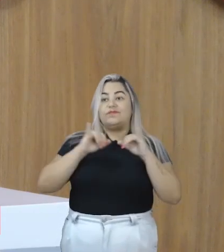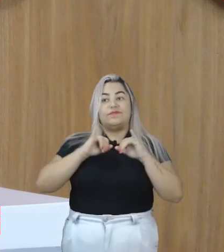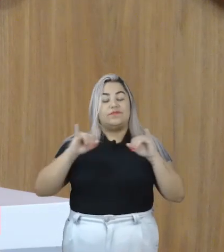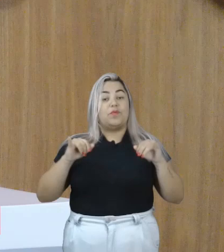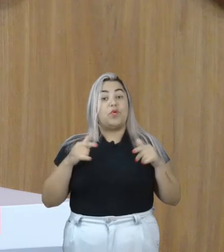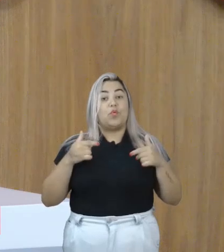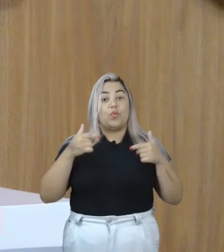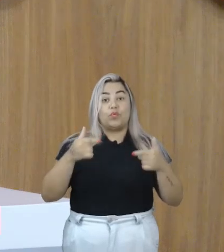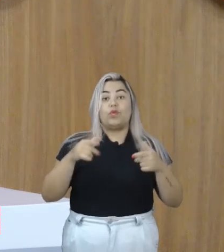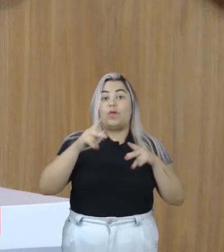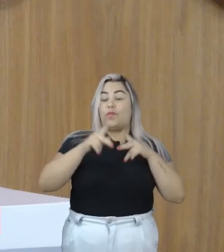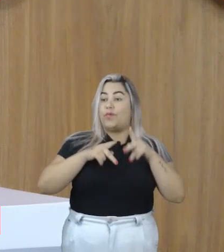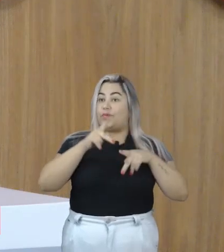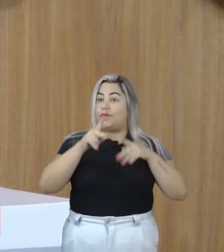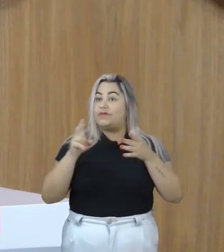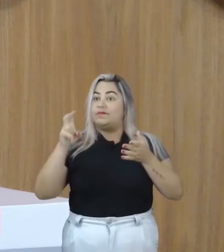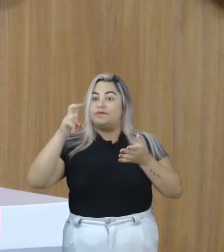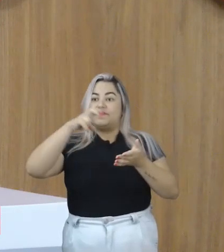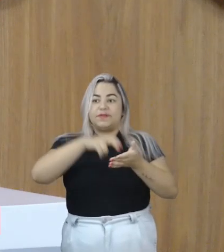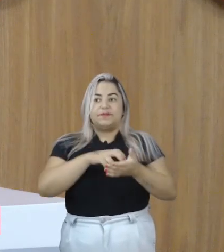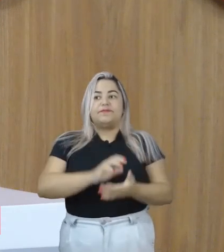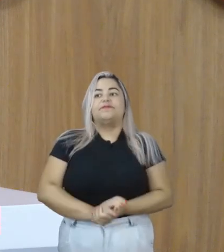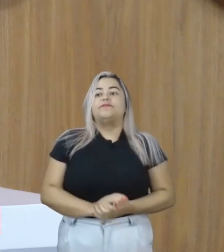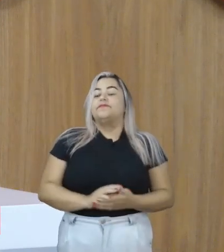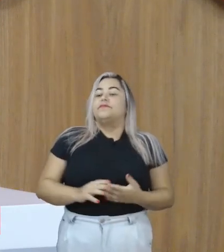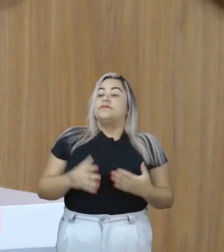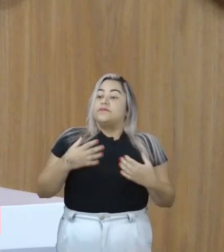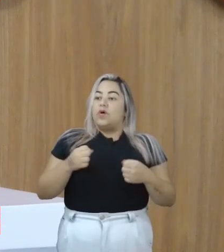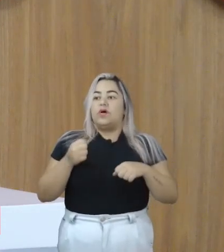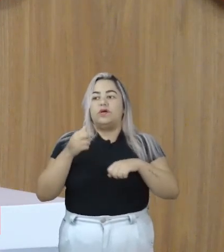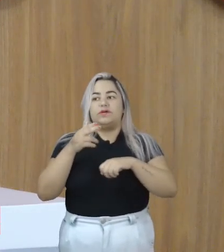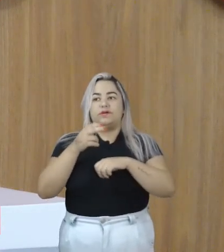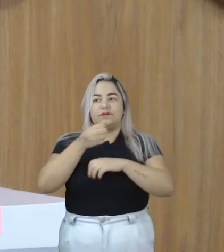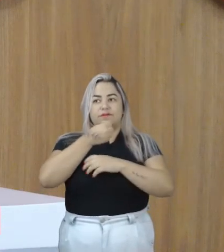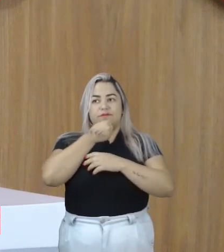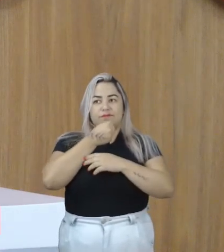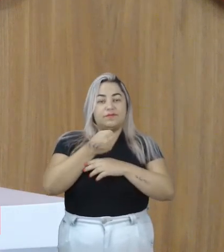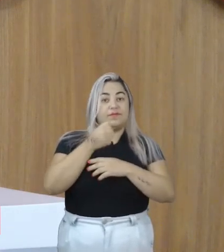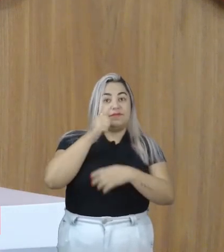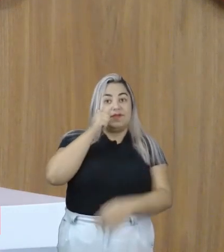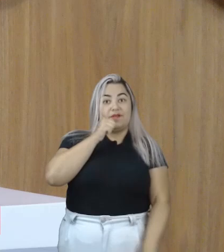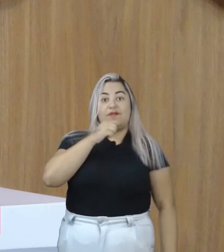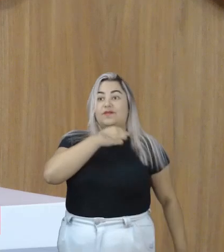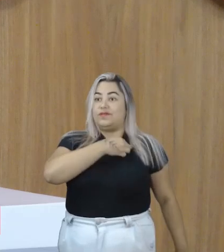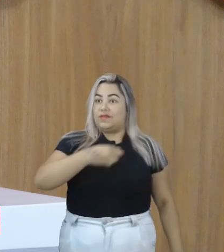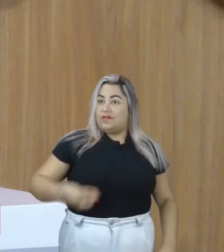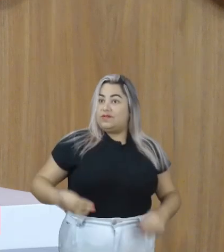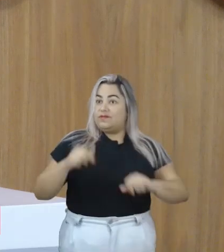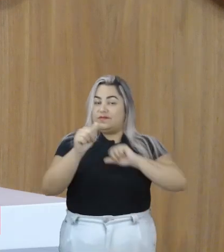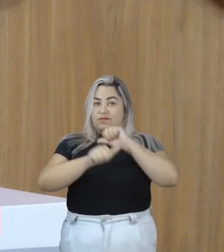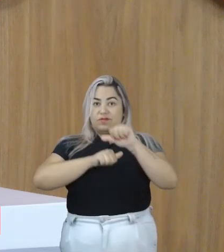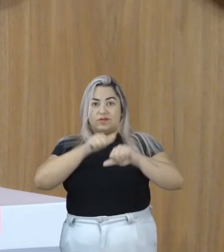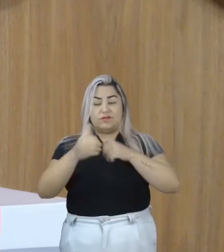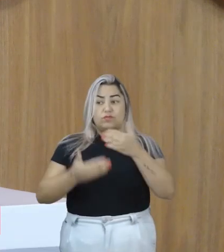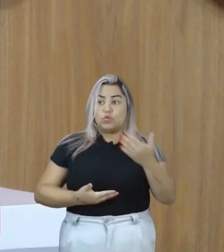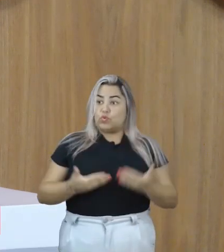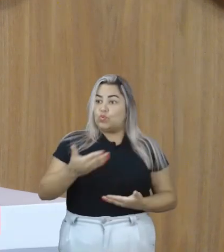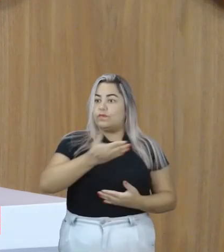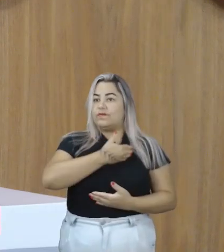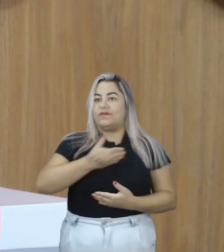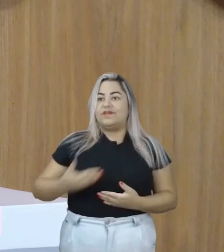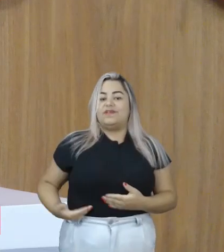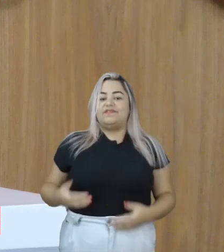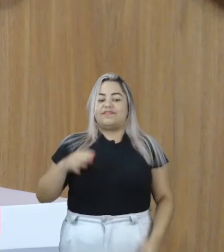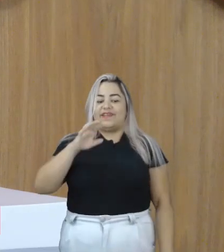informação e luta popular na sua manhã. Vamos rever a entrevista com a ministra da Gestão e da Inovação em Serviços Públicos, Esther